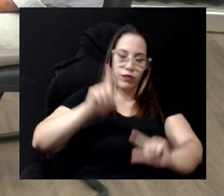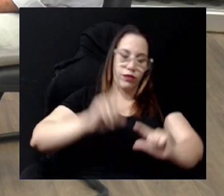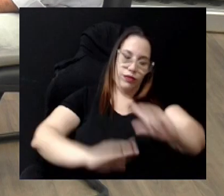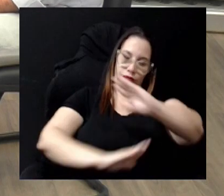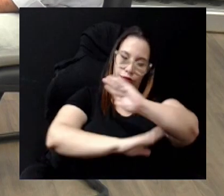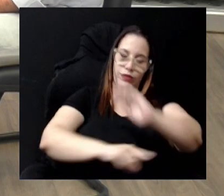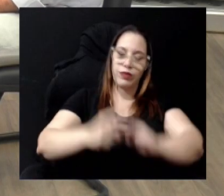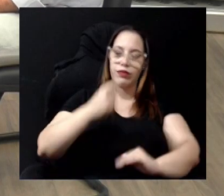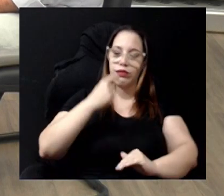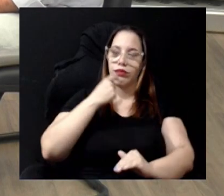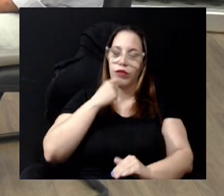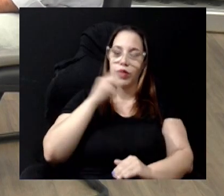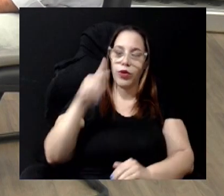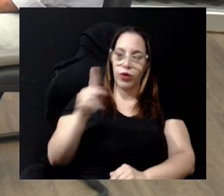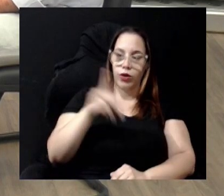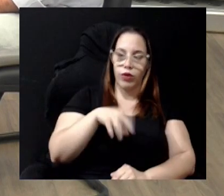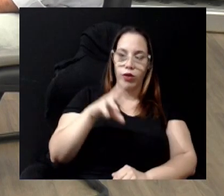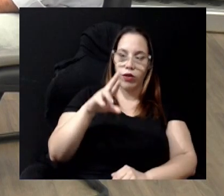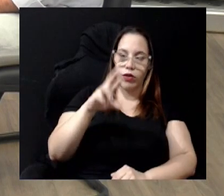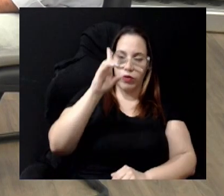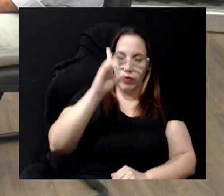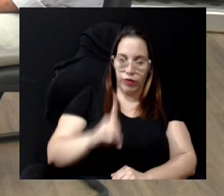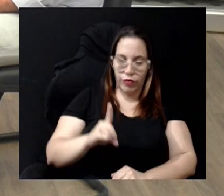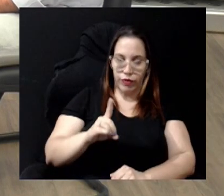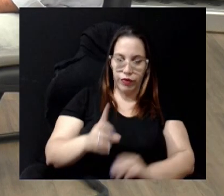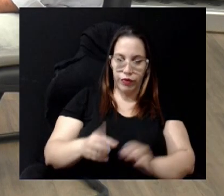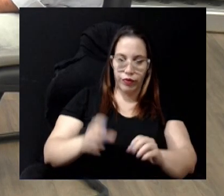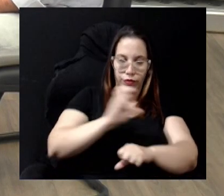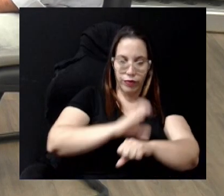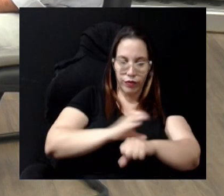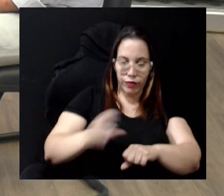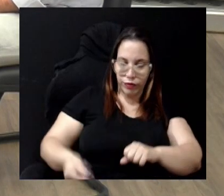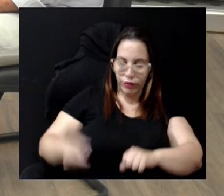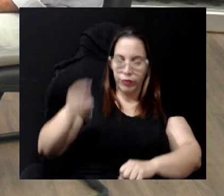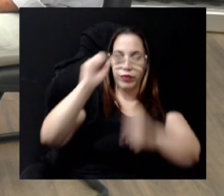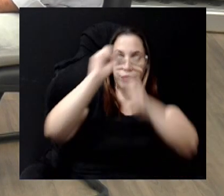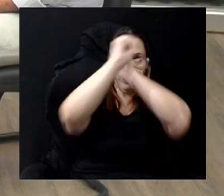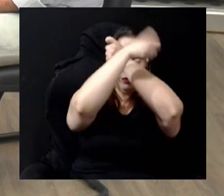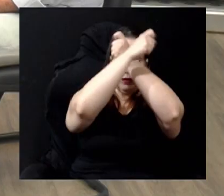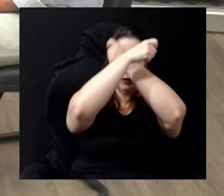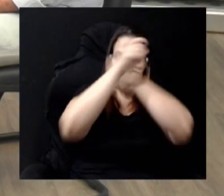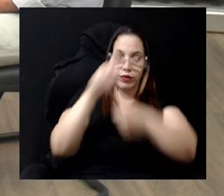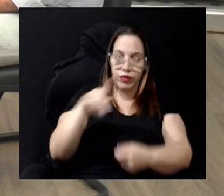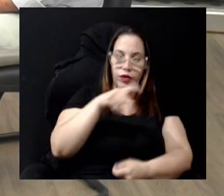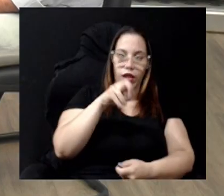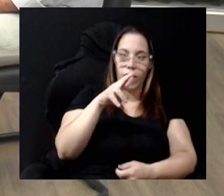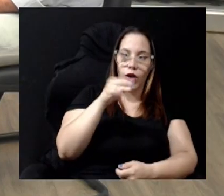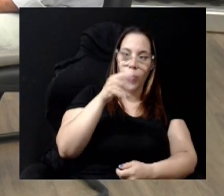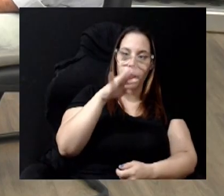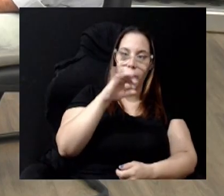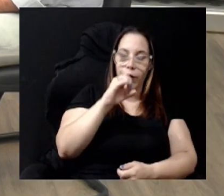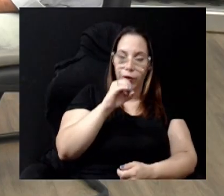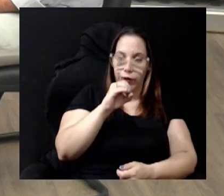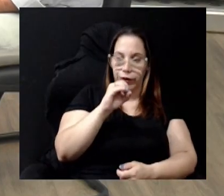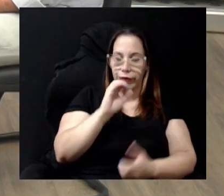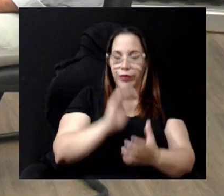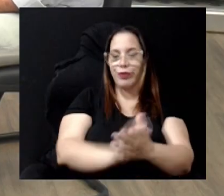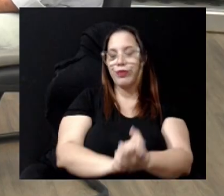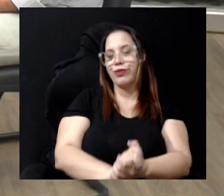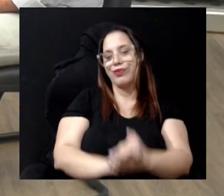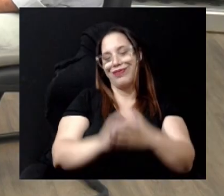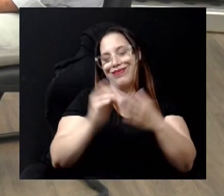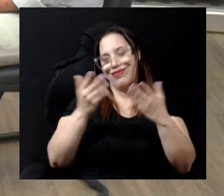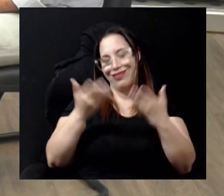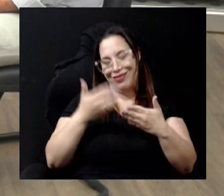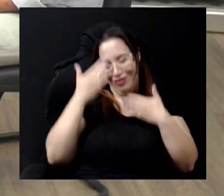o professor, diretor do curso de Economia da PUC Campinas, professor Roberto Brito de Carvalho. Mais uma vez, obrigada aí,